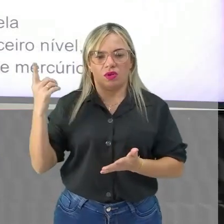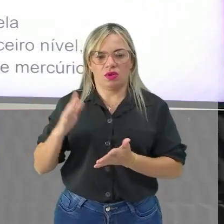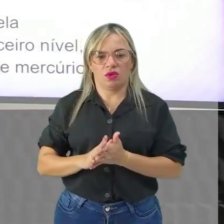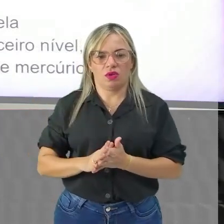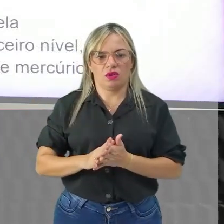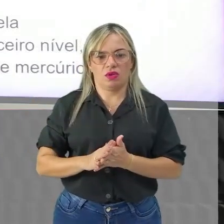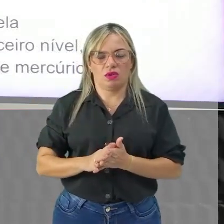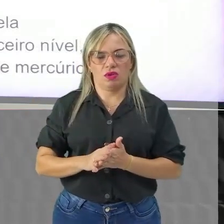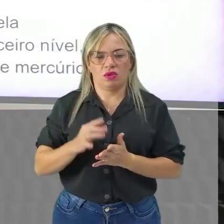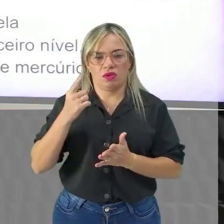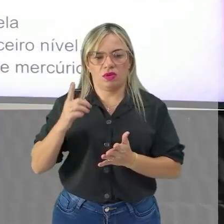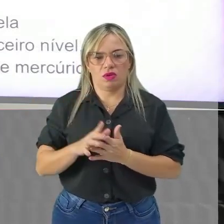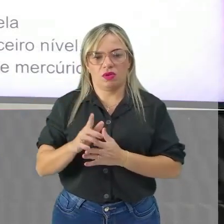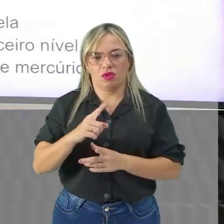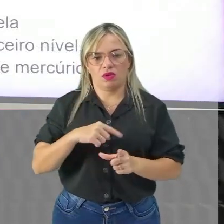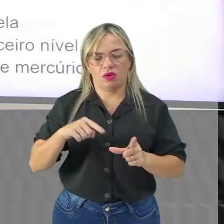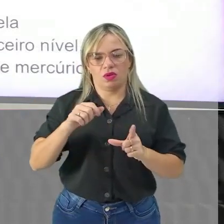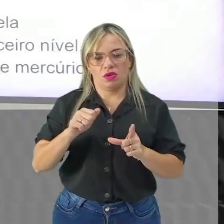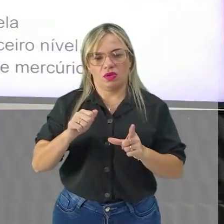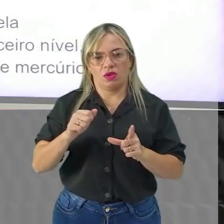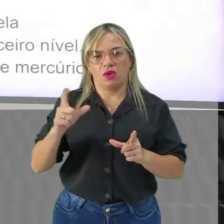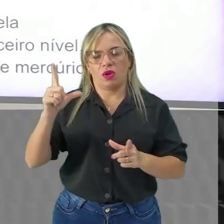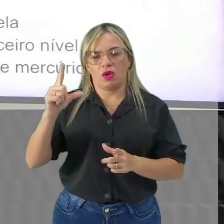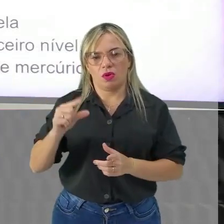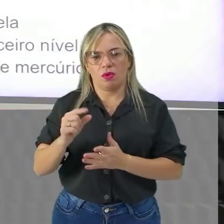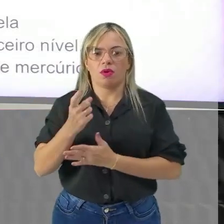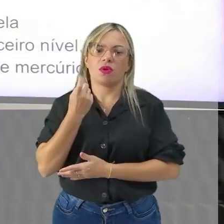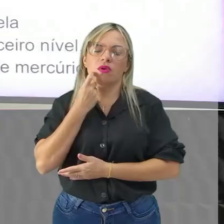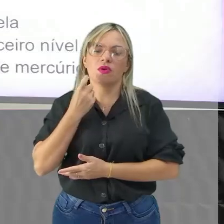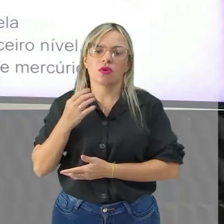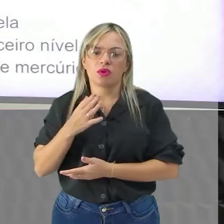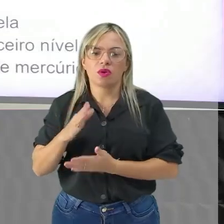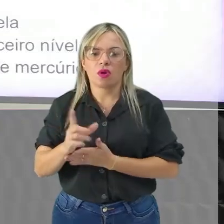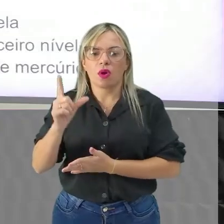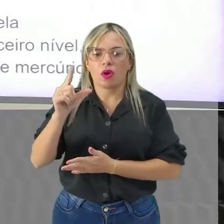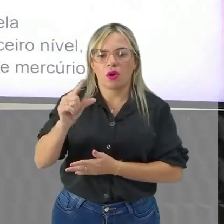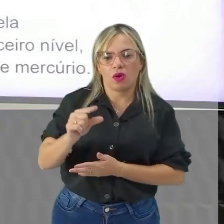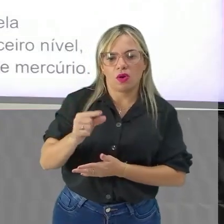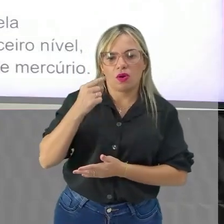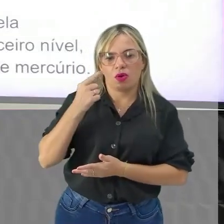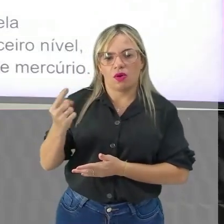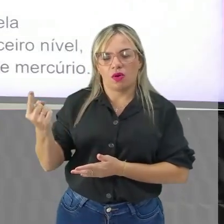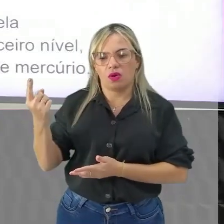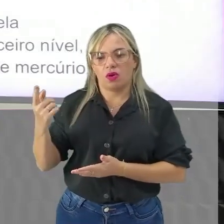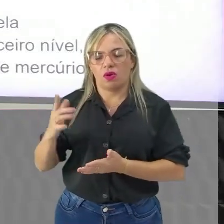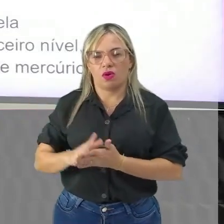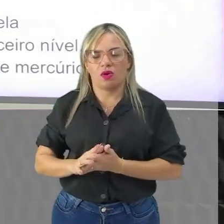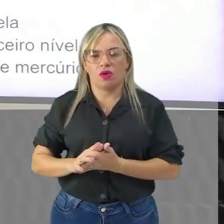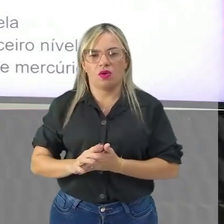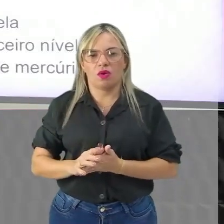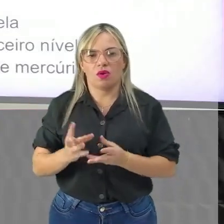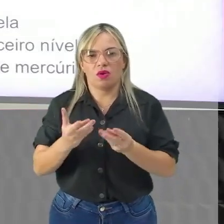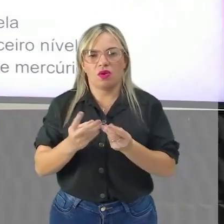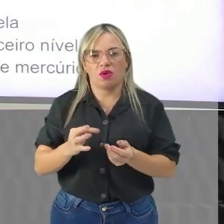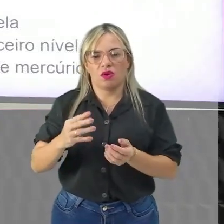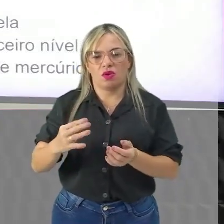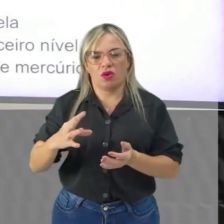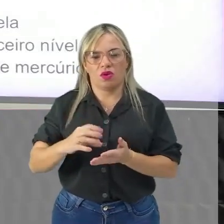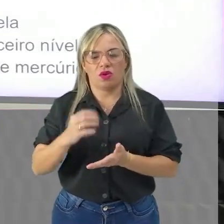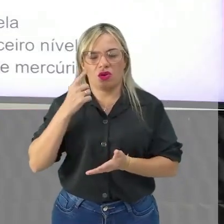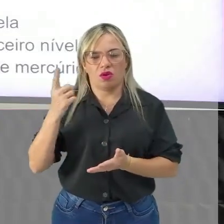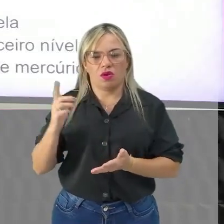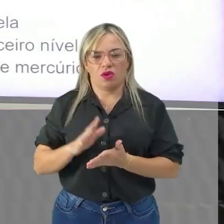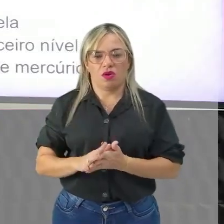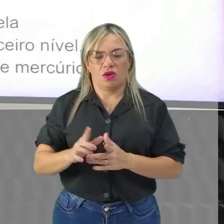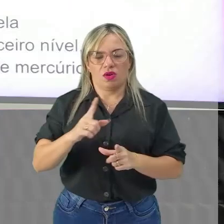lambari é o peixinho menor. Não, ele está menos intoxicado em relação ao peixe maior. Então, a